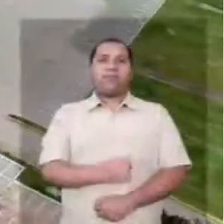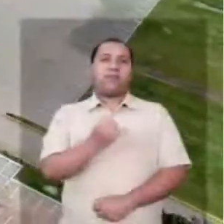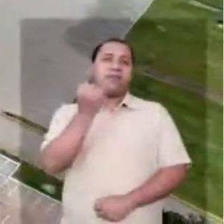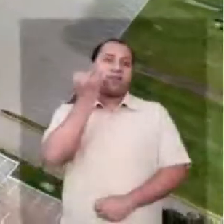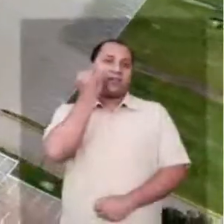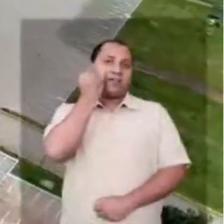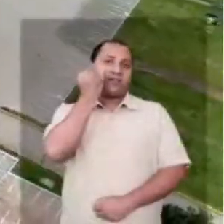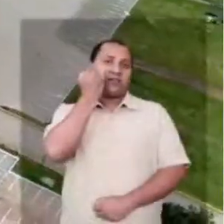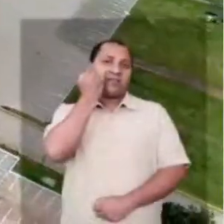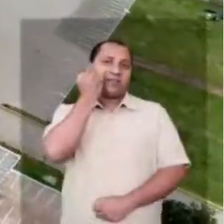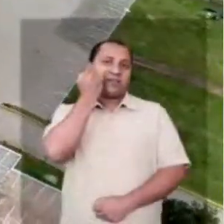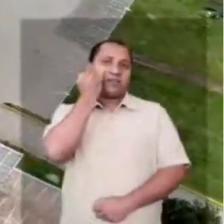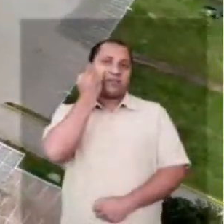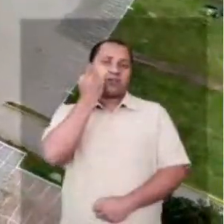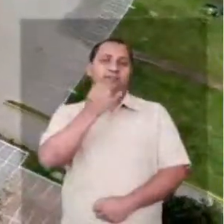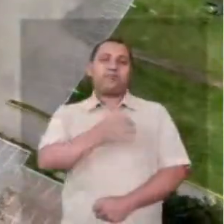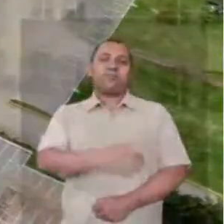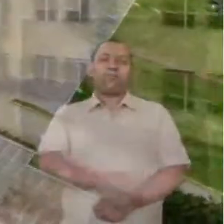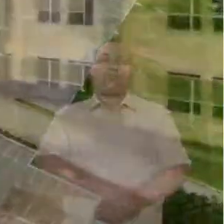Itaqui.